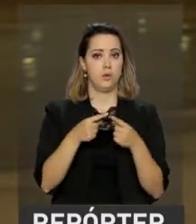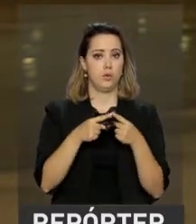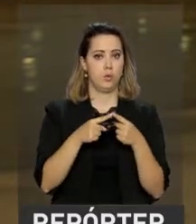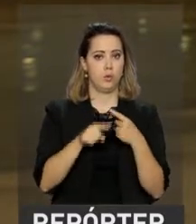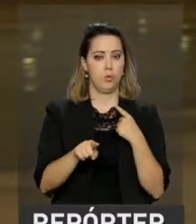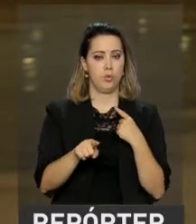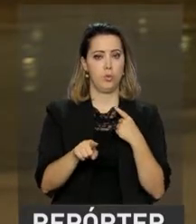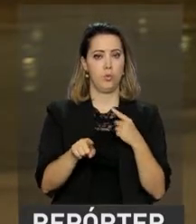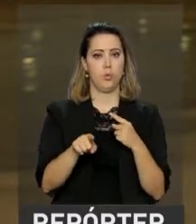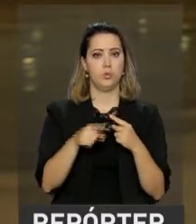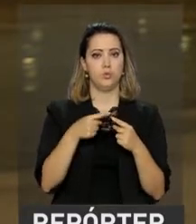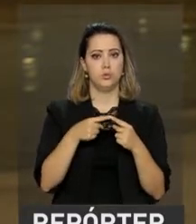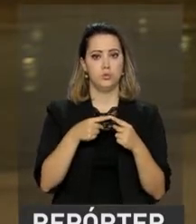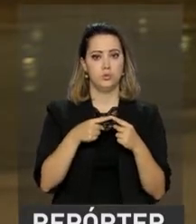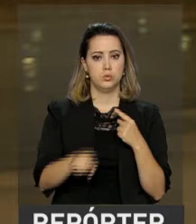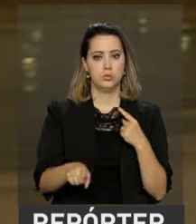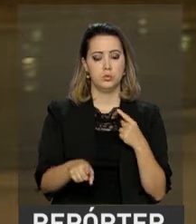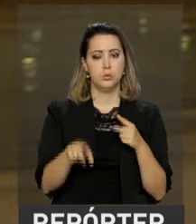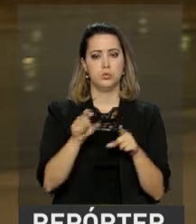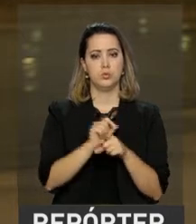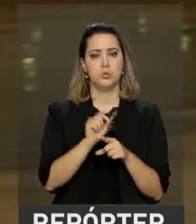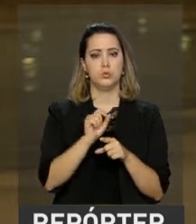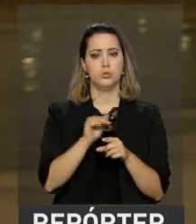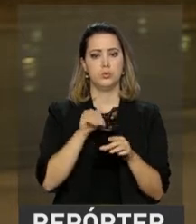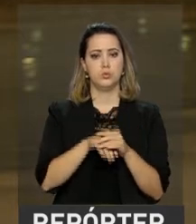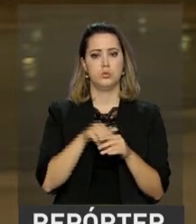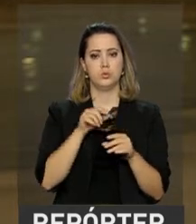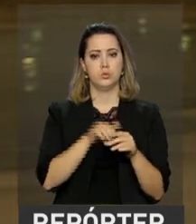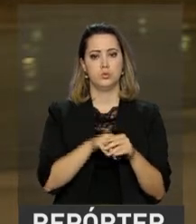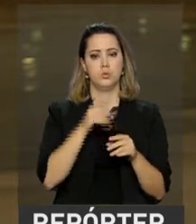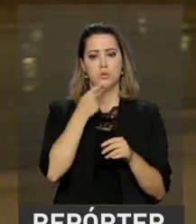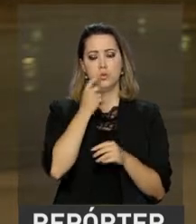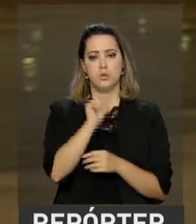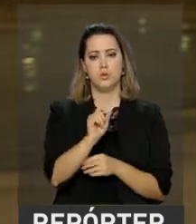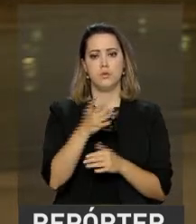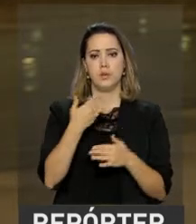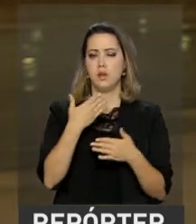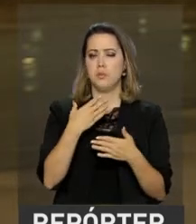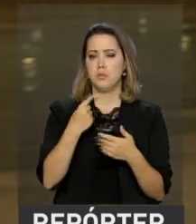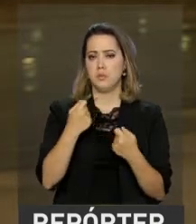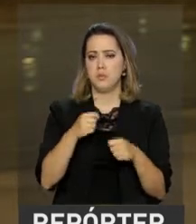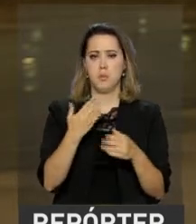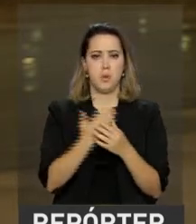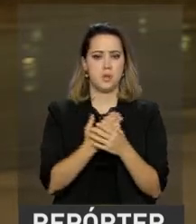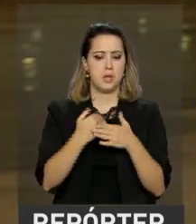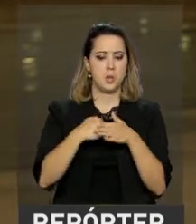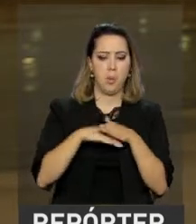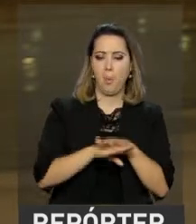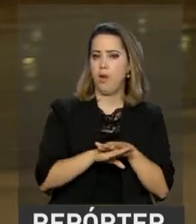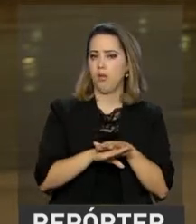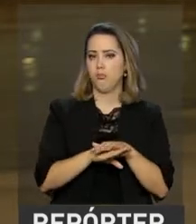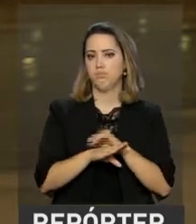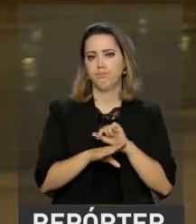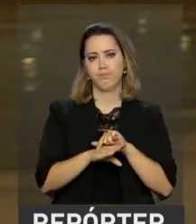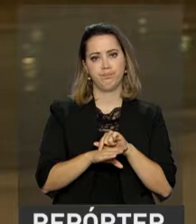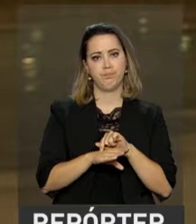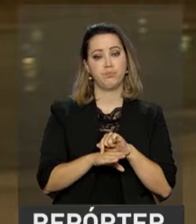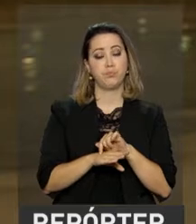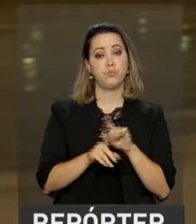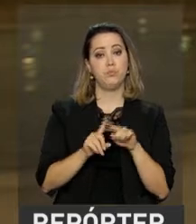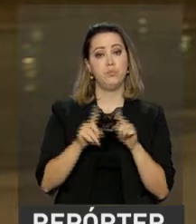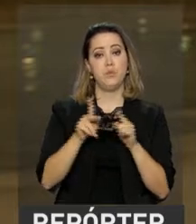da comissão de constituição e justiça da câmara que recomendou o arquivamento da denúncia por se tratar de